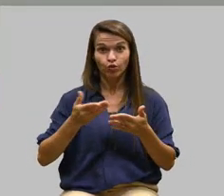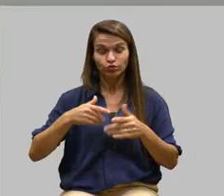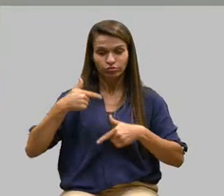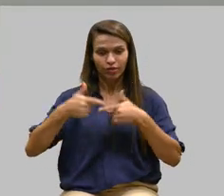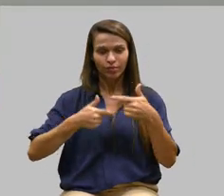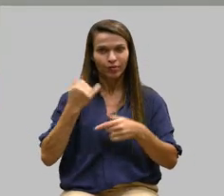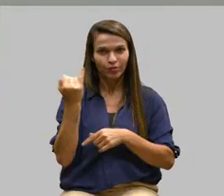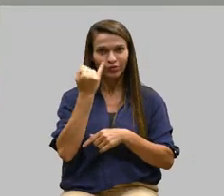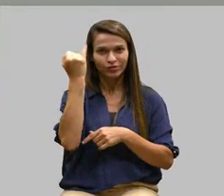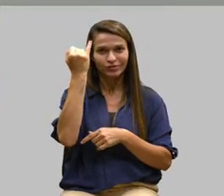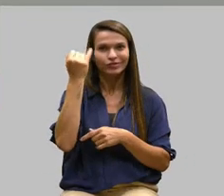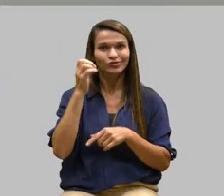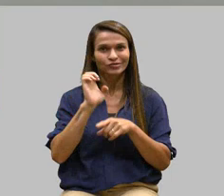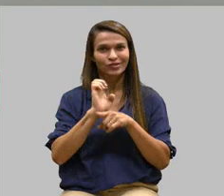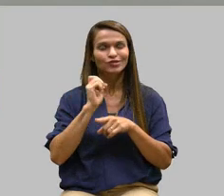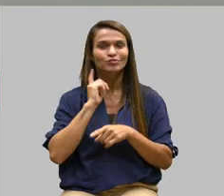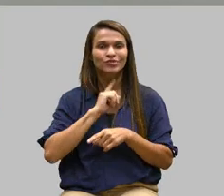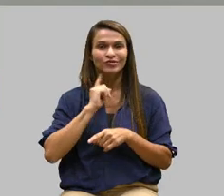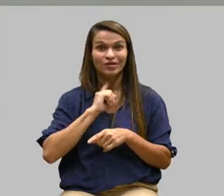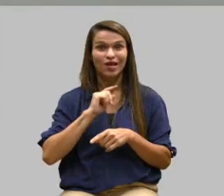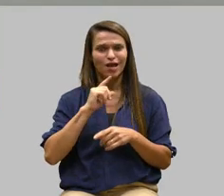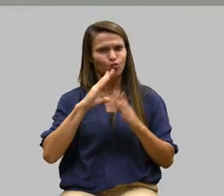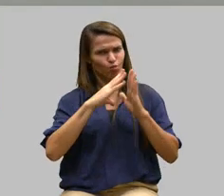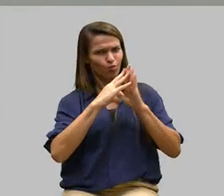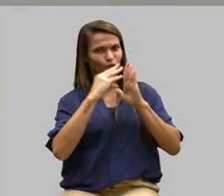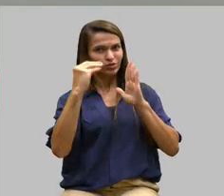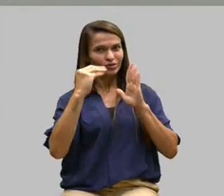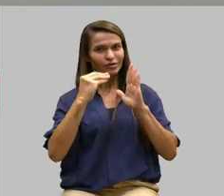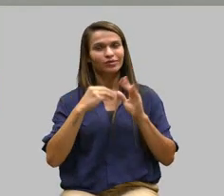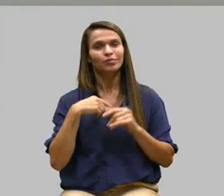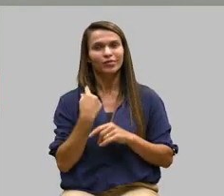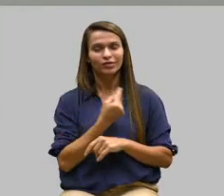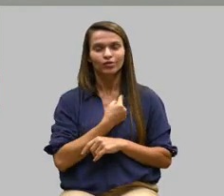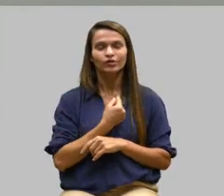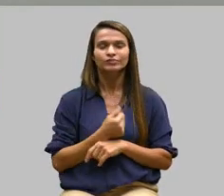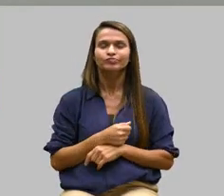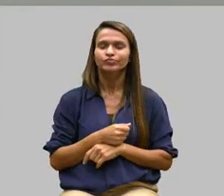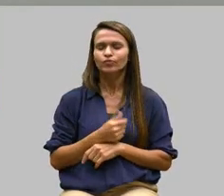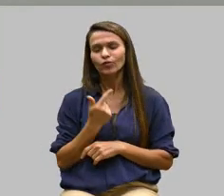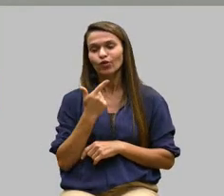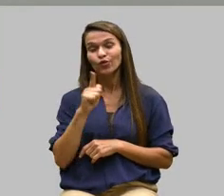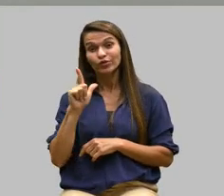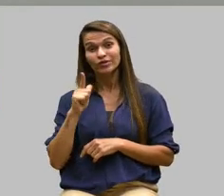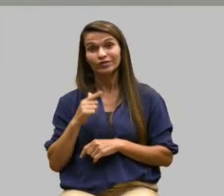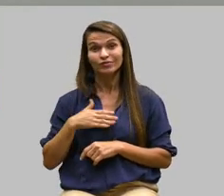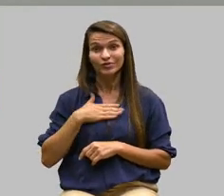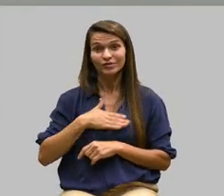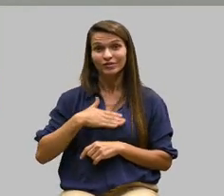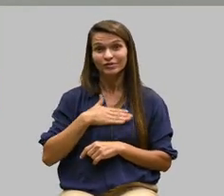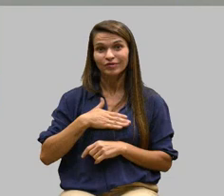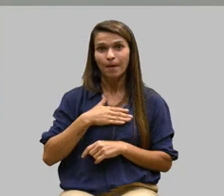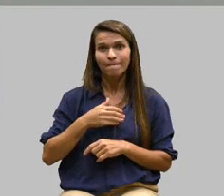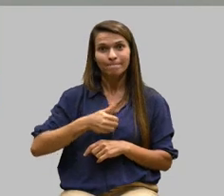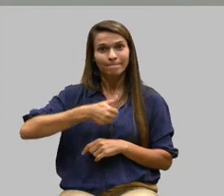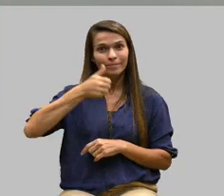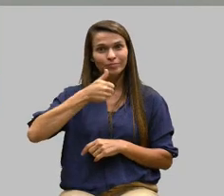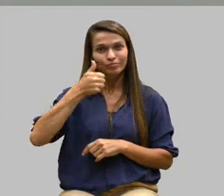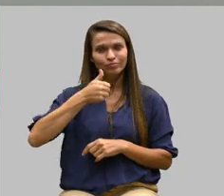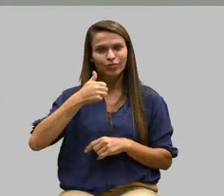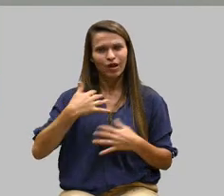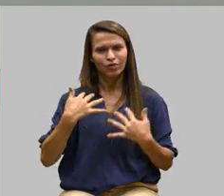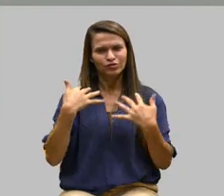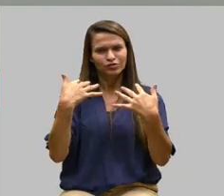então ela dá um exemplo para nós outra coisa que eu fiquei satisfeita essa audiência a primeira audiência que nós fizemos